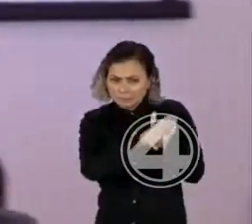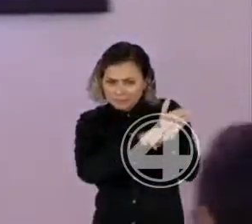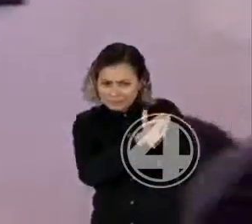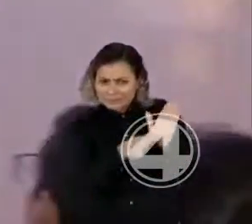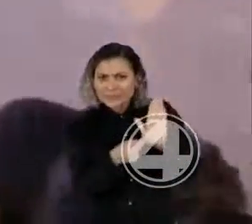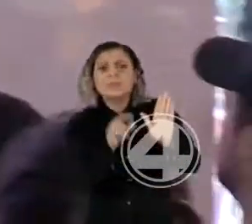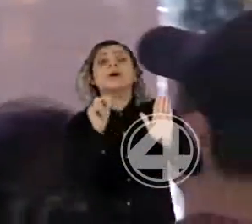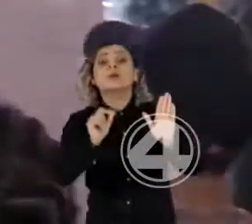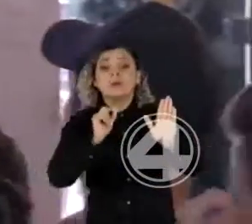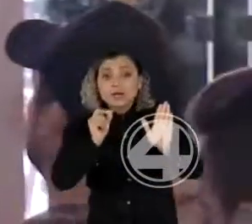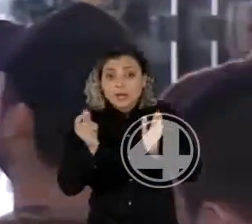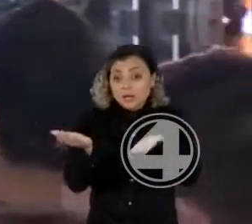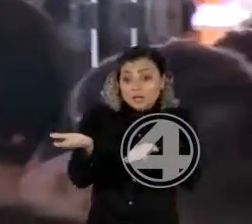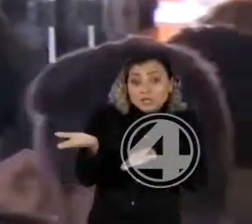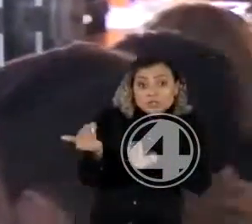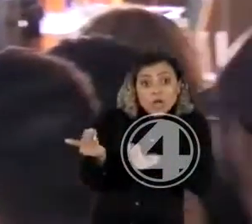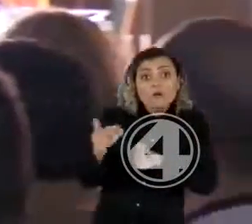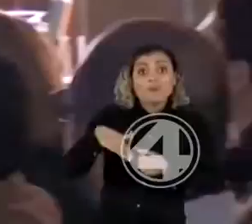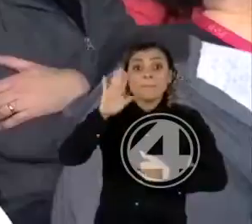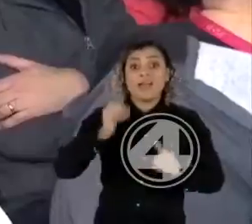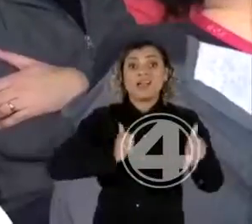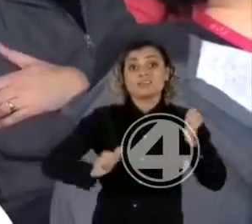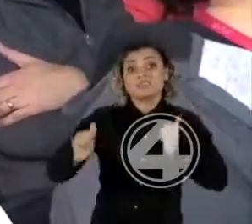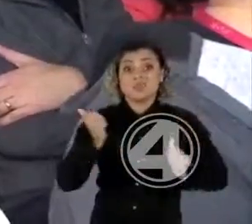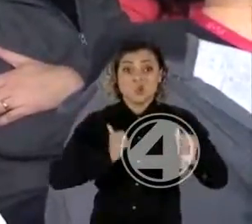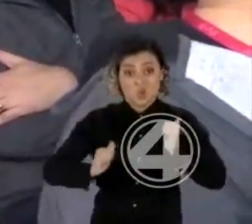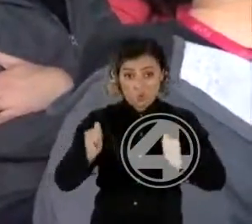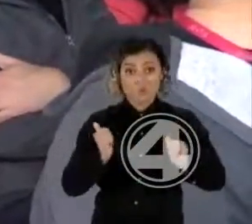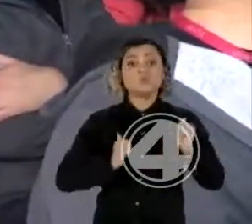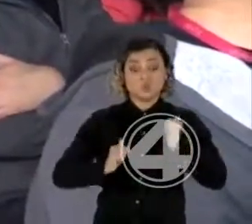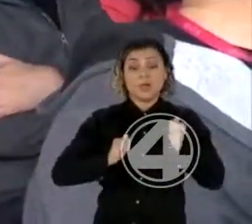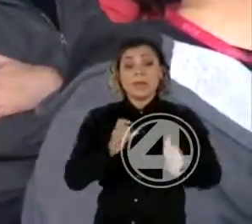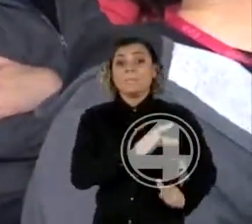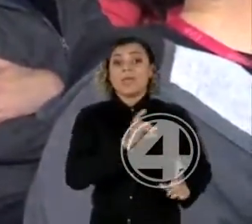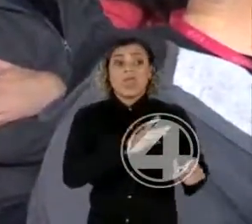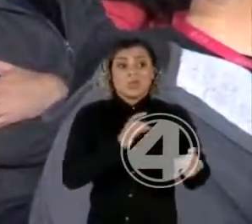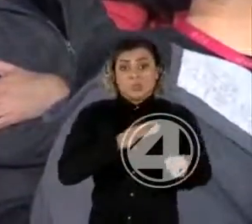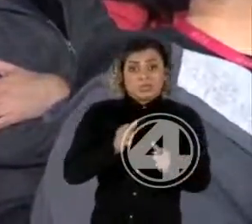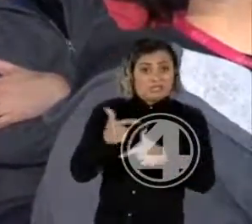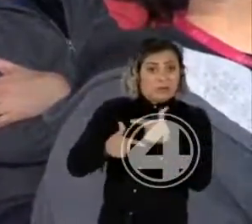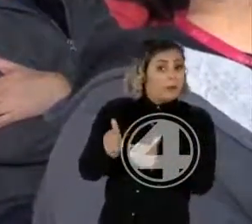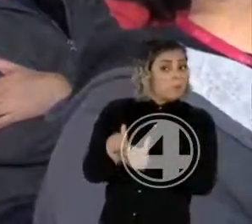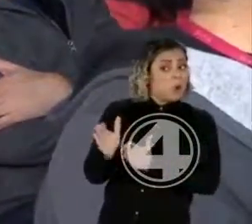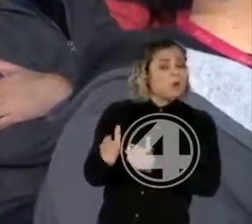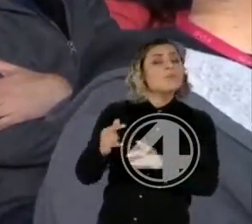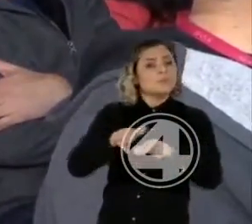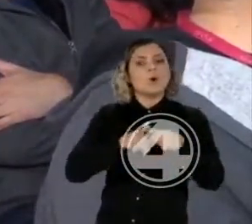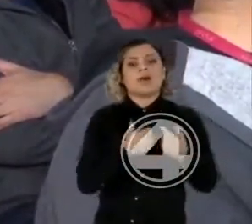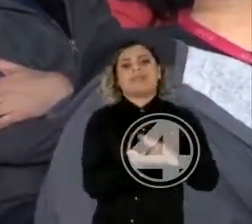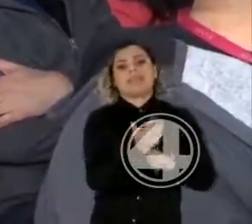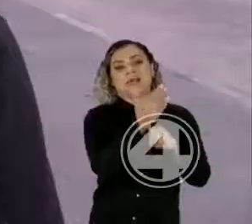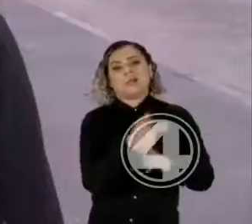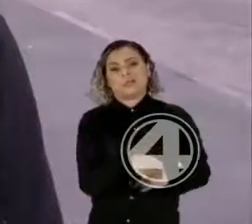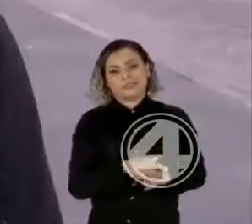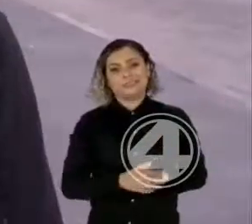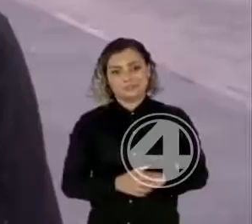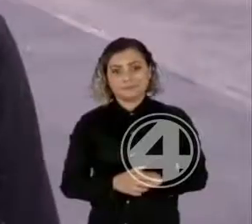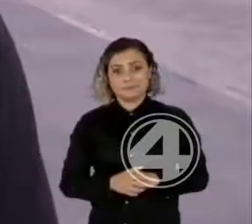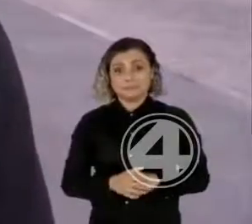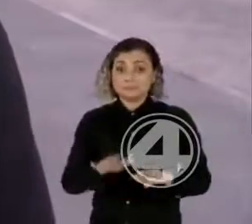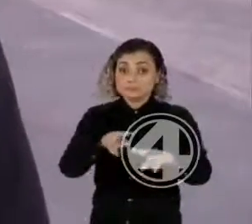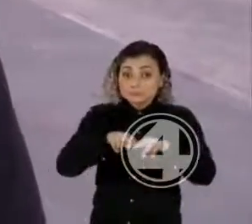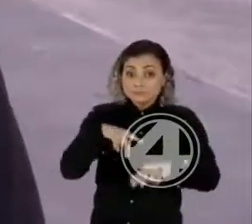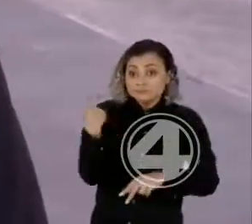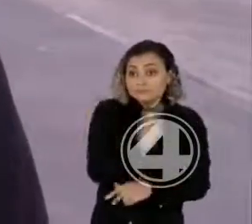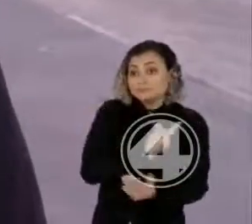para o fato de que os jovens estão mais ansiosos e com medo de perder o emprego por causa da tecnologia. Por isso que